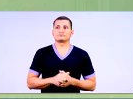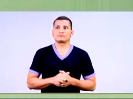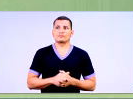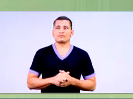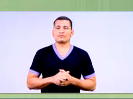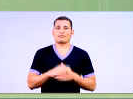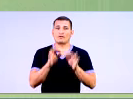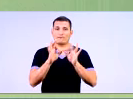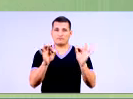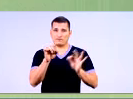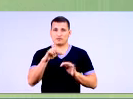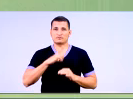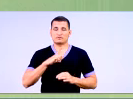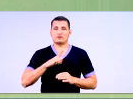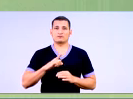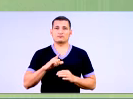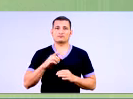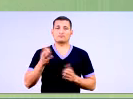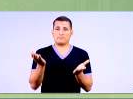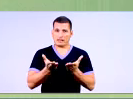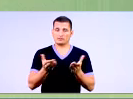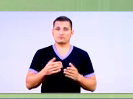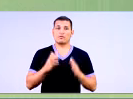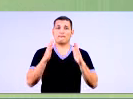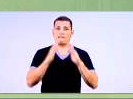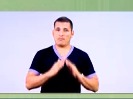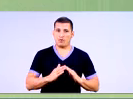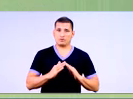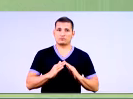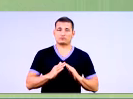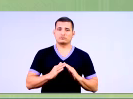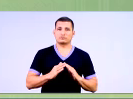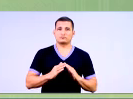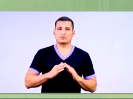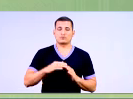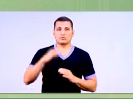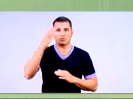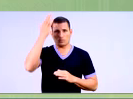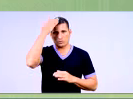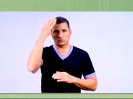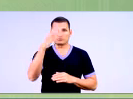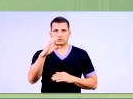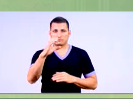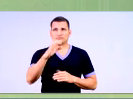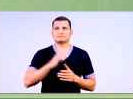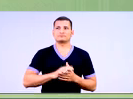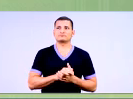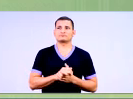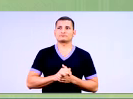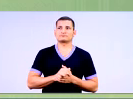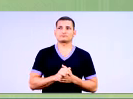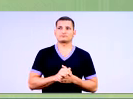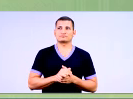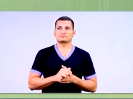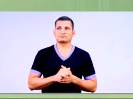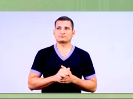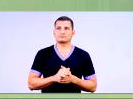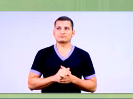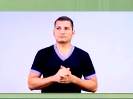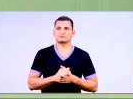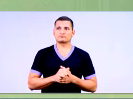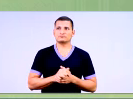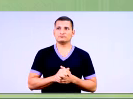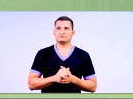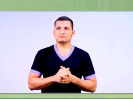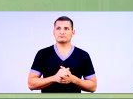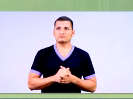no presente. Eu moro em Curitiba. Passei a frase para o futuro, usei will. I will live in Curitiba. Segunda